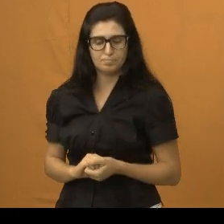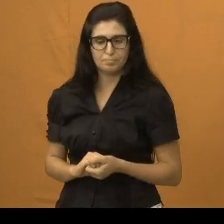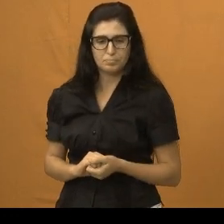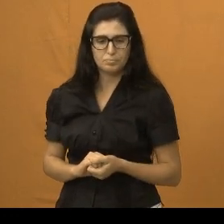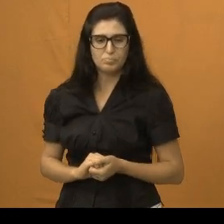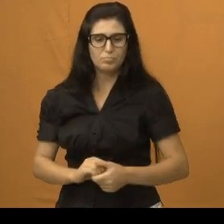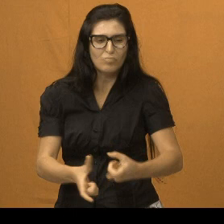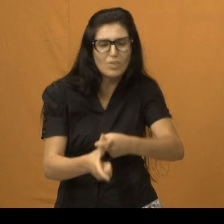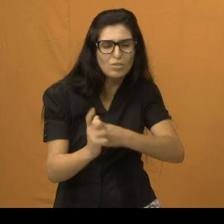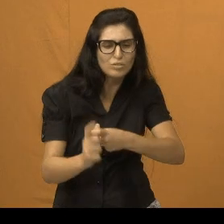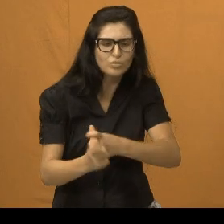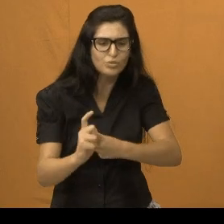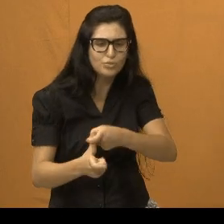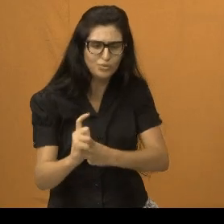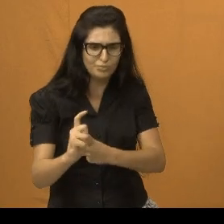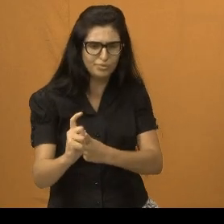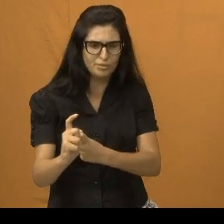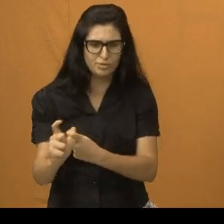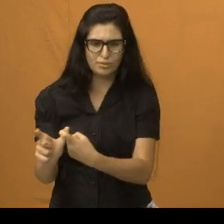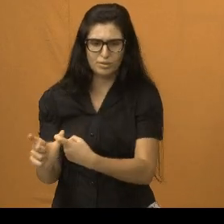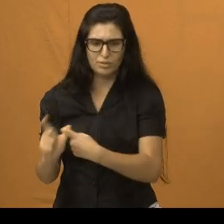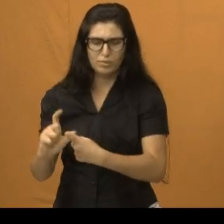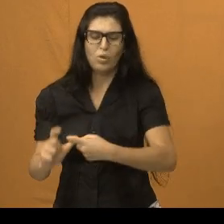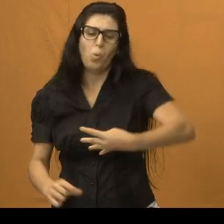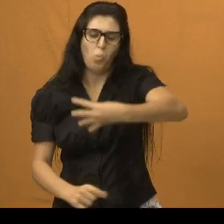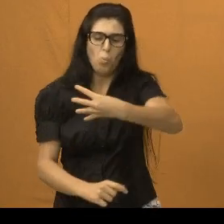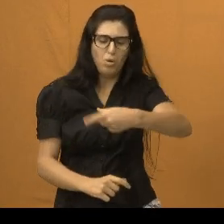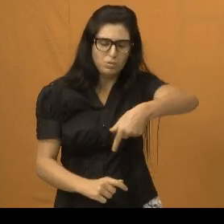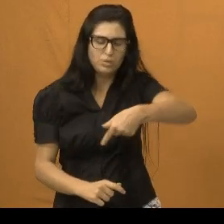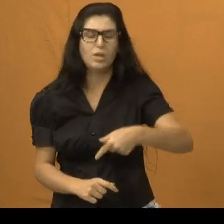A dívida nossa consolidada é de